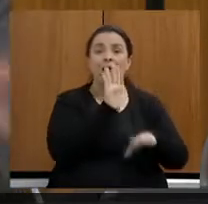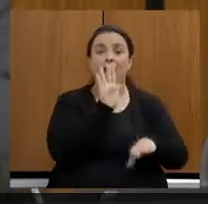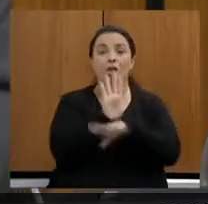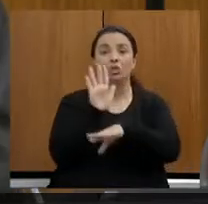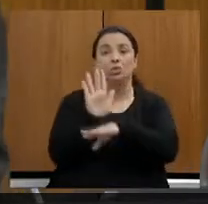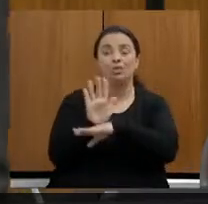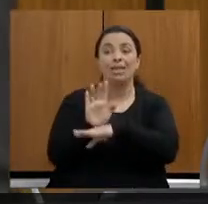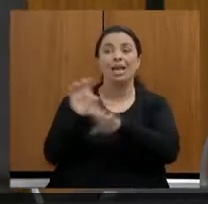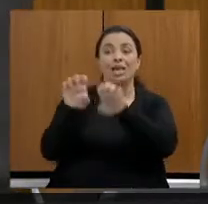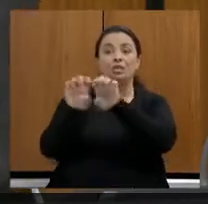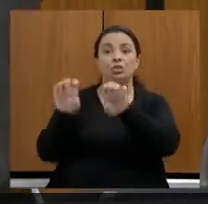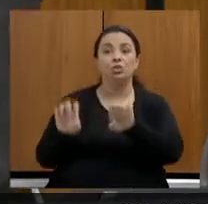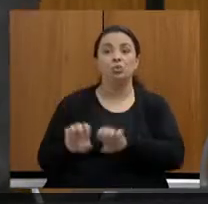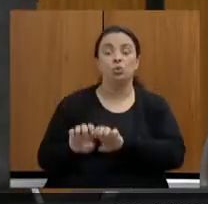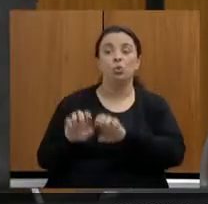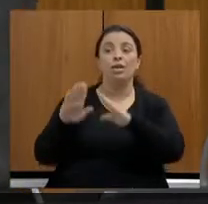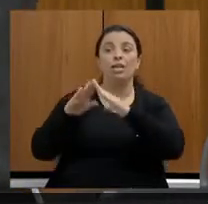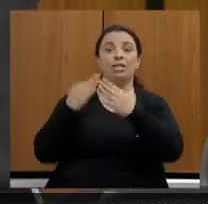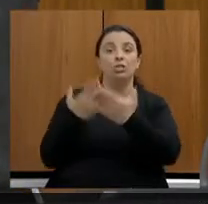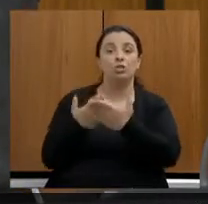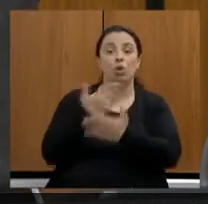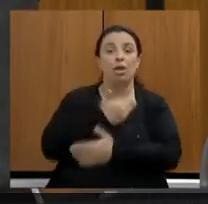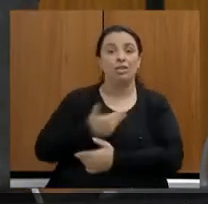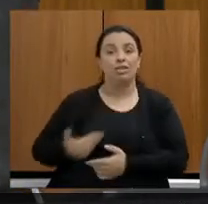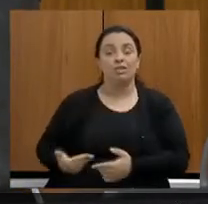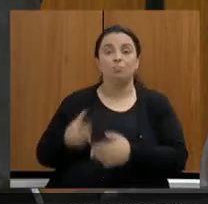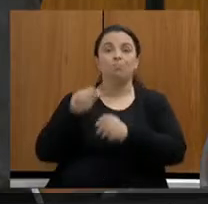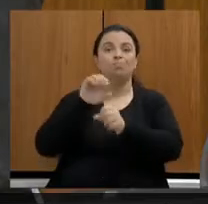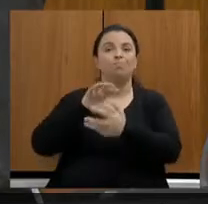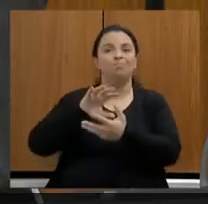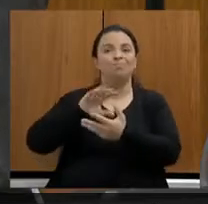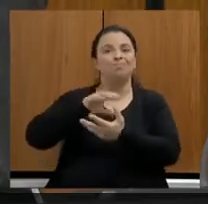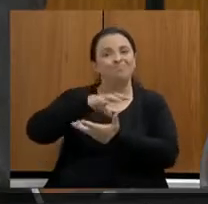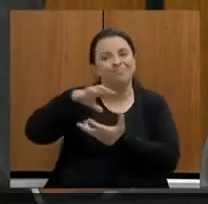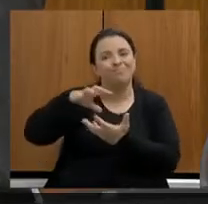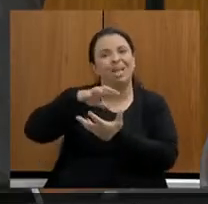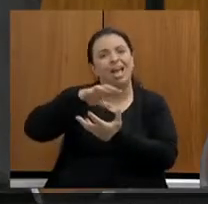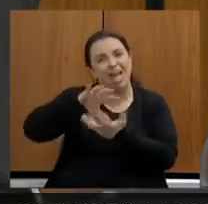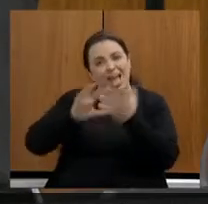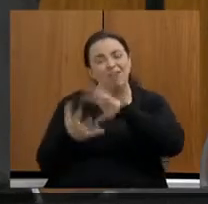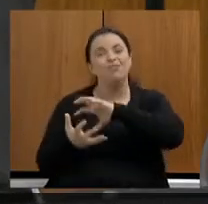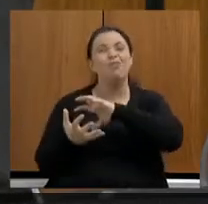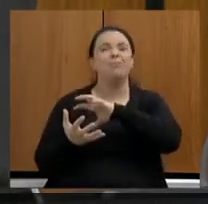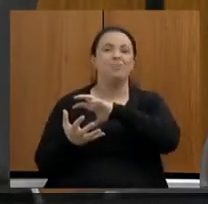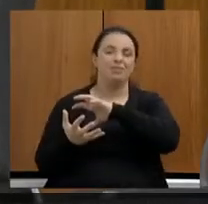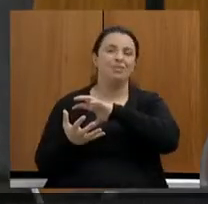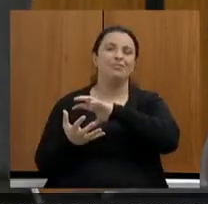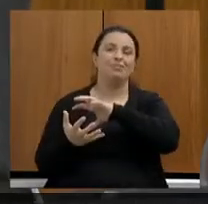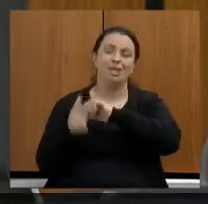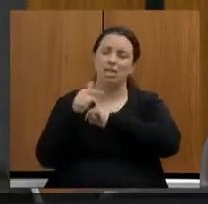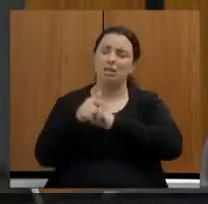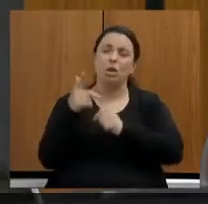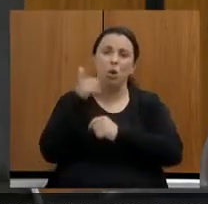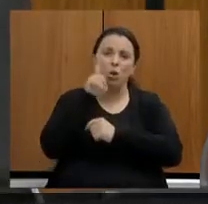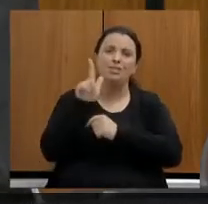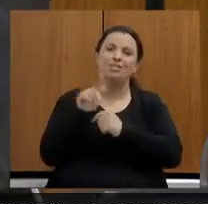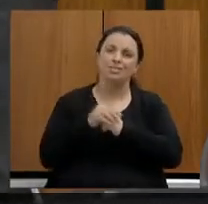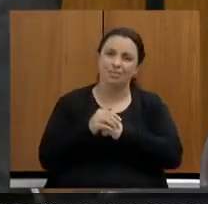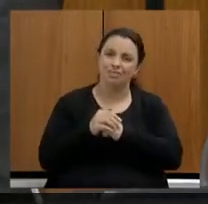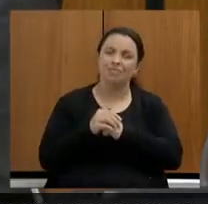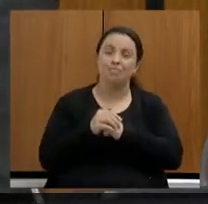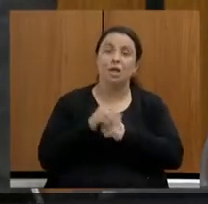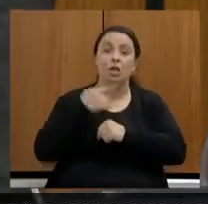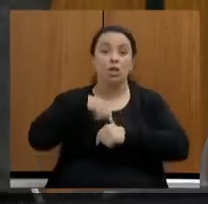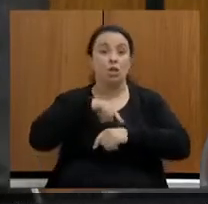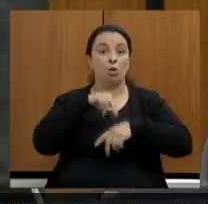das nossas escolas estaduais e nós temos vários pleitos que forem encaminhados quando eu falo nós nós deputados nós